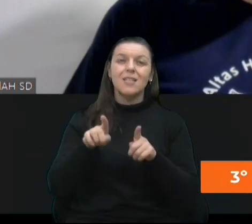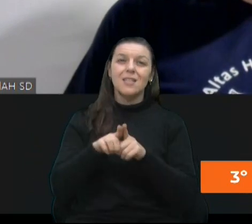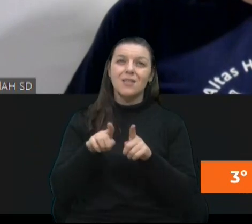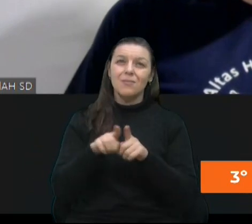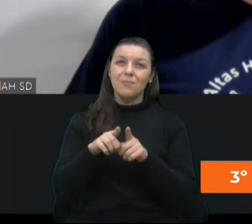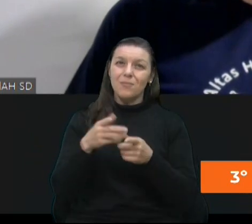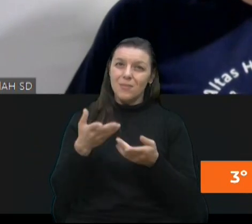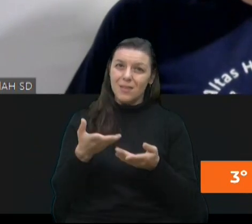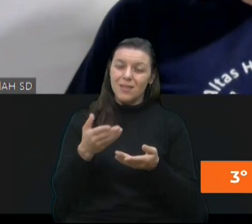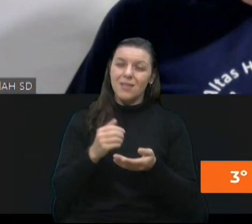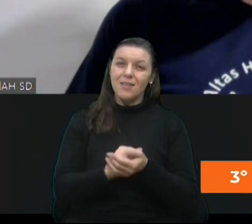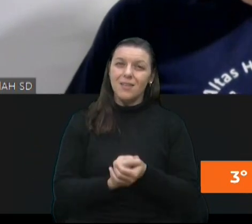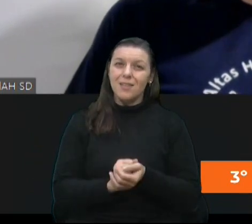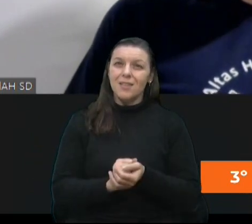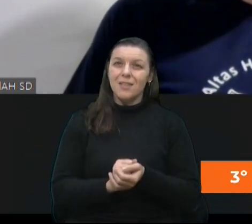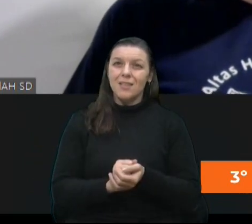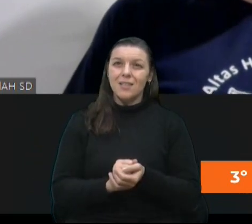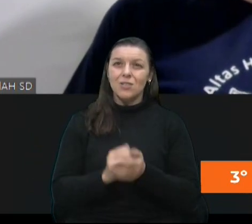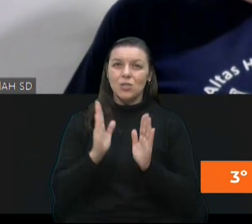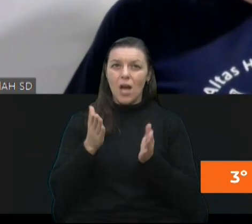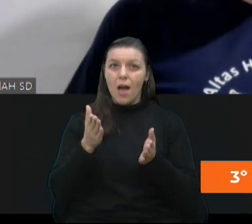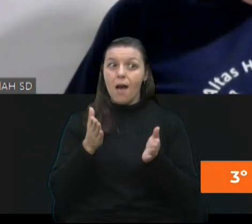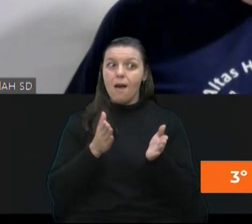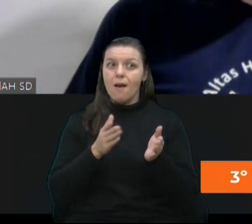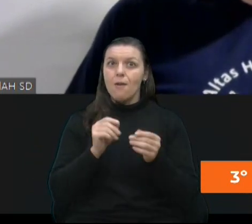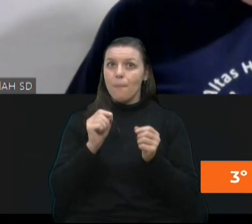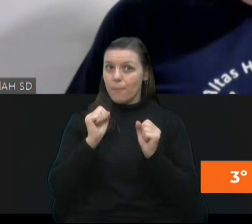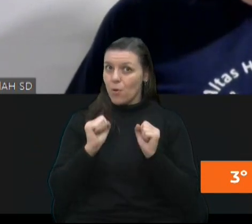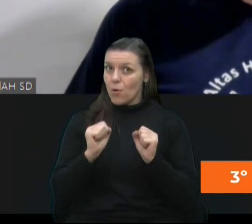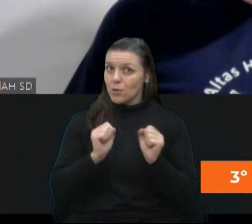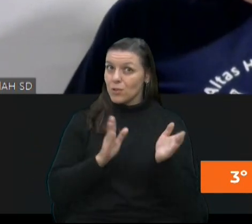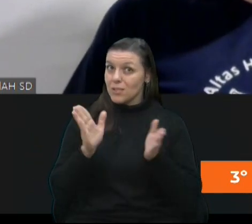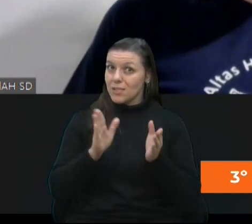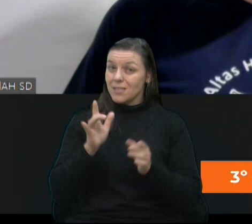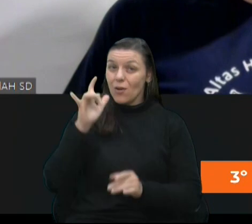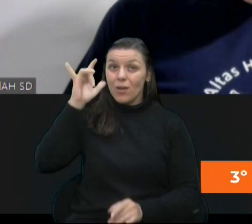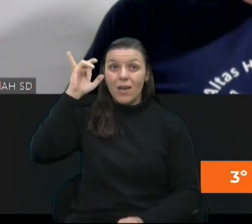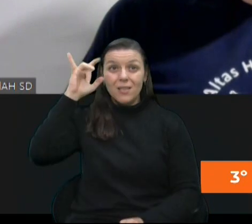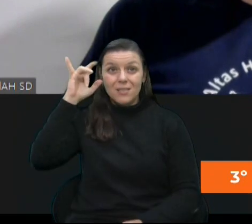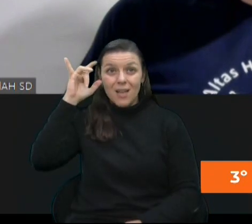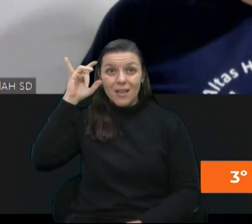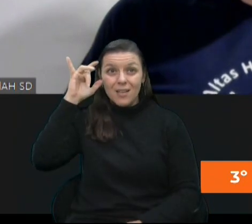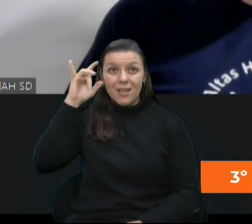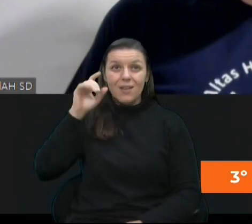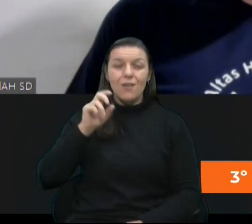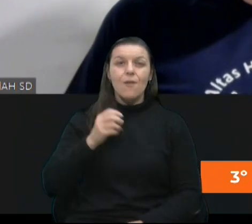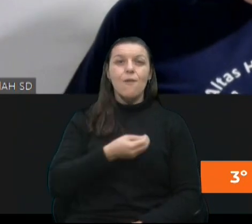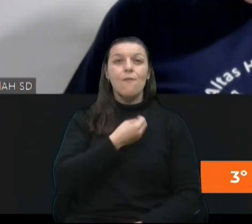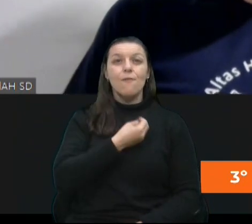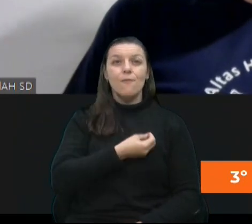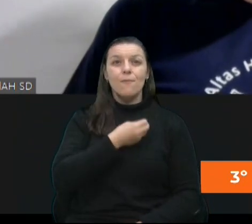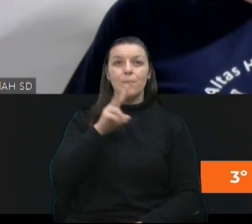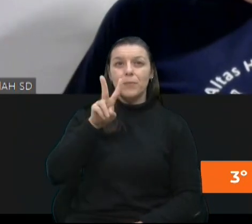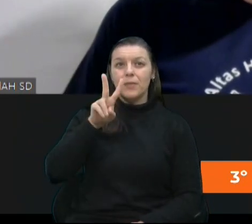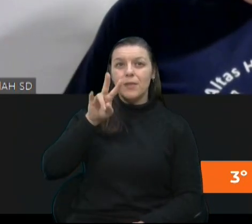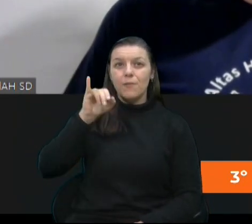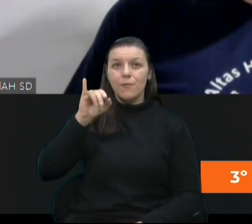aí eu já deixo para vocês aqui, ó, já vai acessando aí no Instagram, Vida, terminando